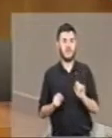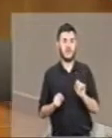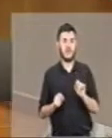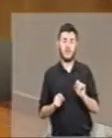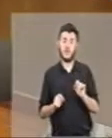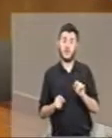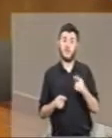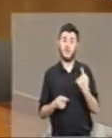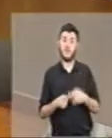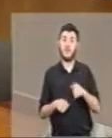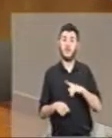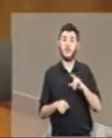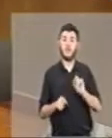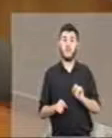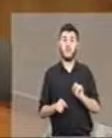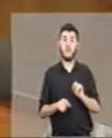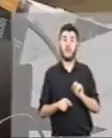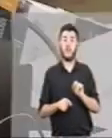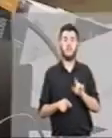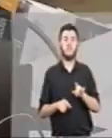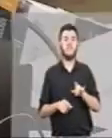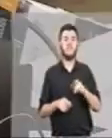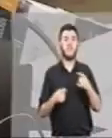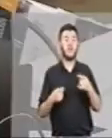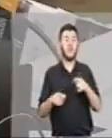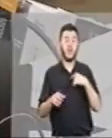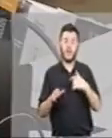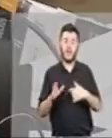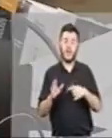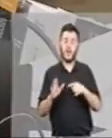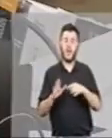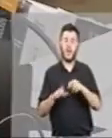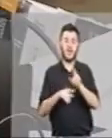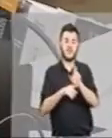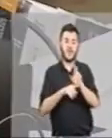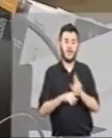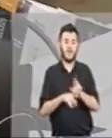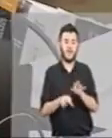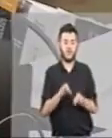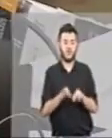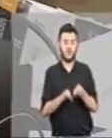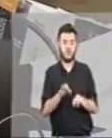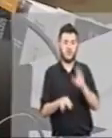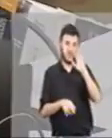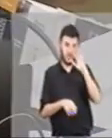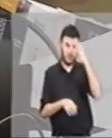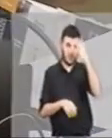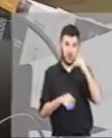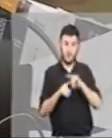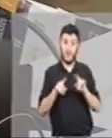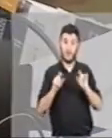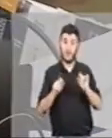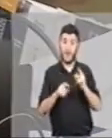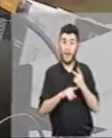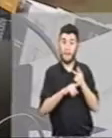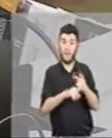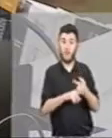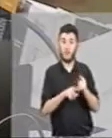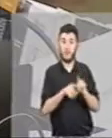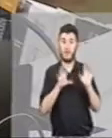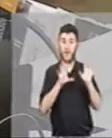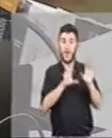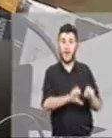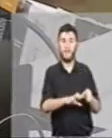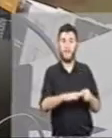jurisdicional. Caso envolvendo a operação METS da Polícia Federal e investigação no Legislativo Federal. Que foram utilizadas